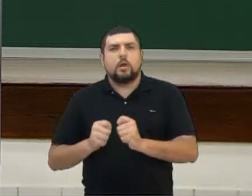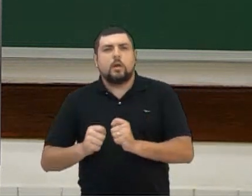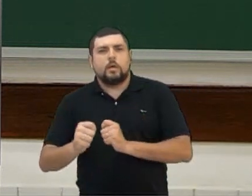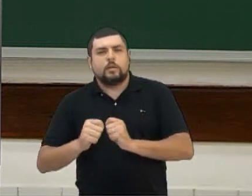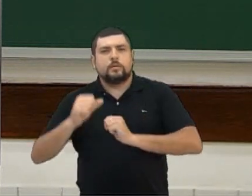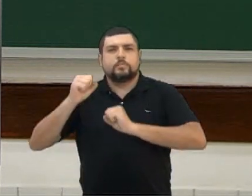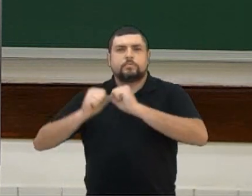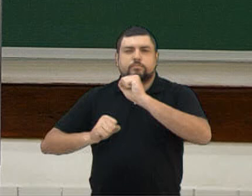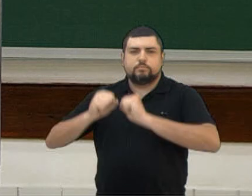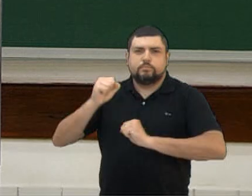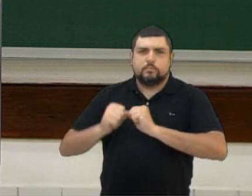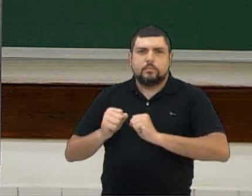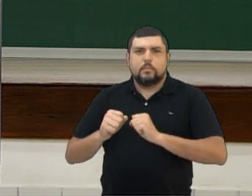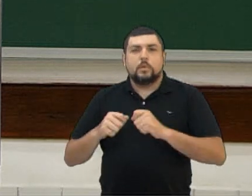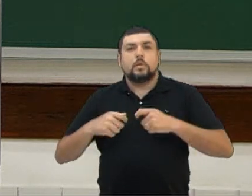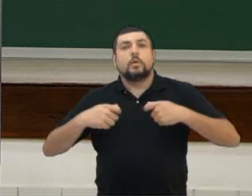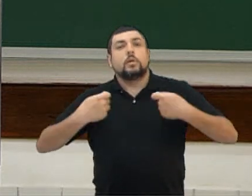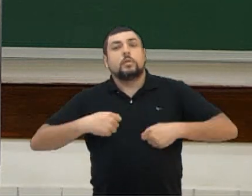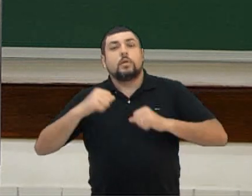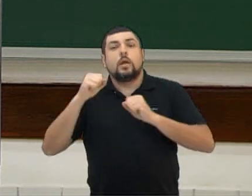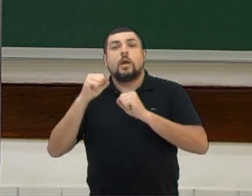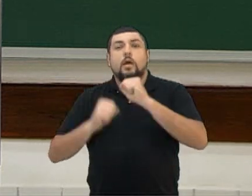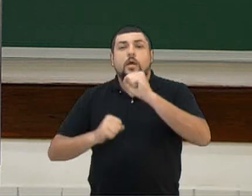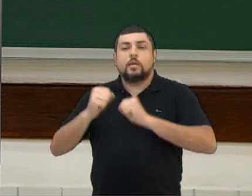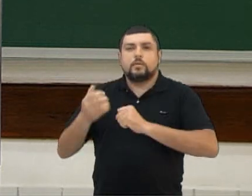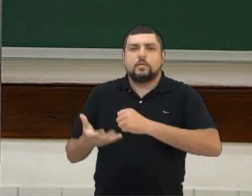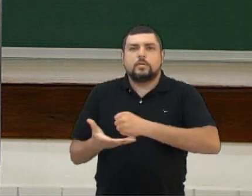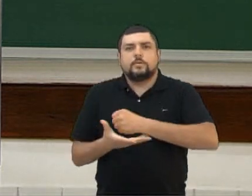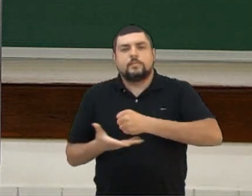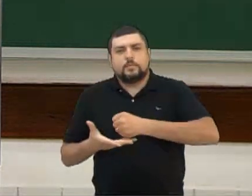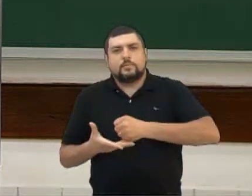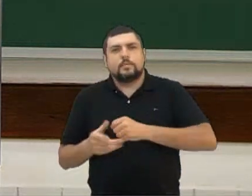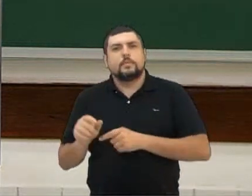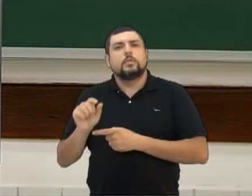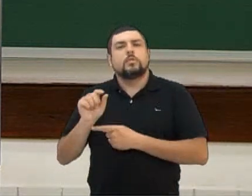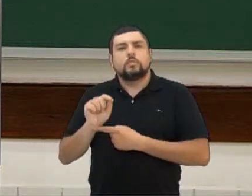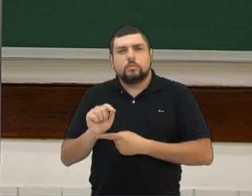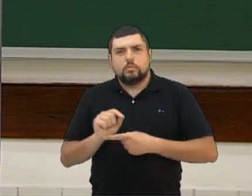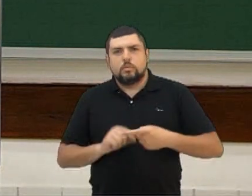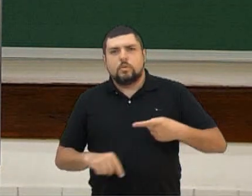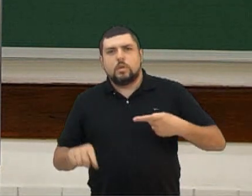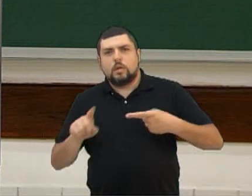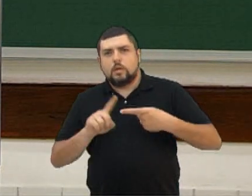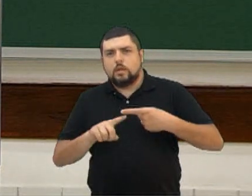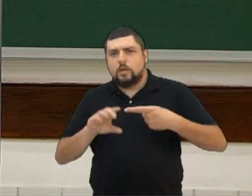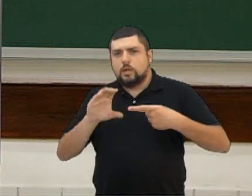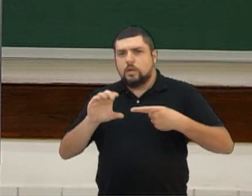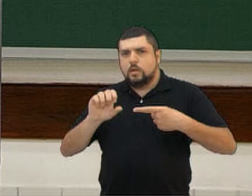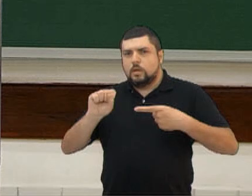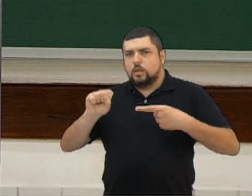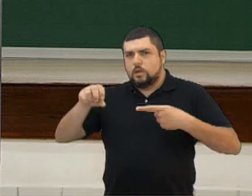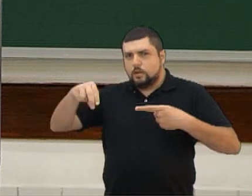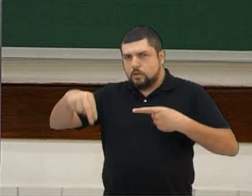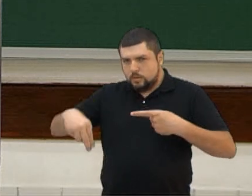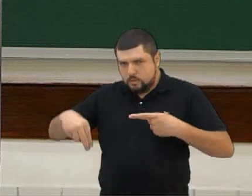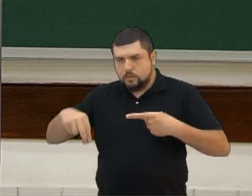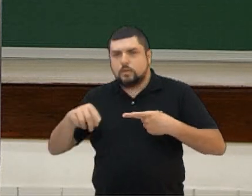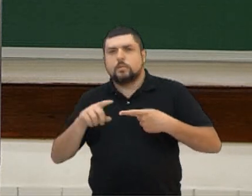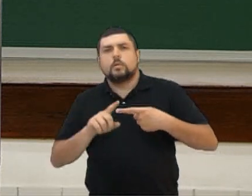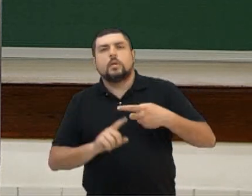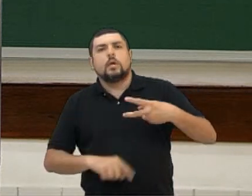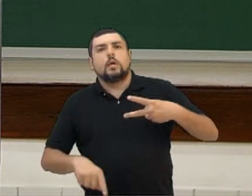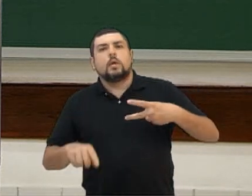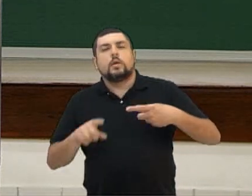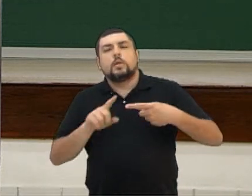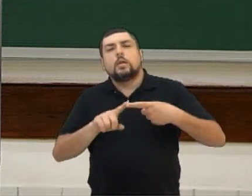preciso criar as chamadas indústrias de base. E aí na década de 40 a gente tem a criação da chamada CSN, a Companhia Siderúrgica